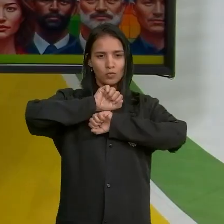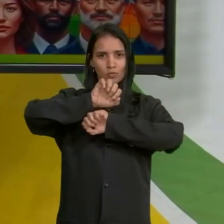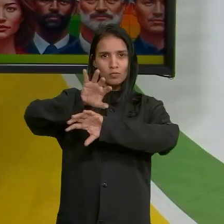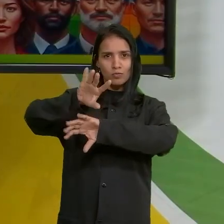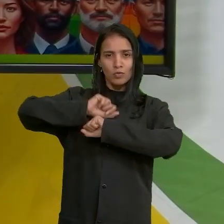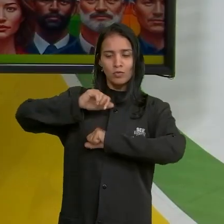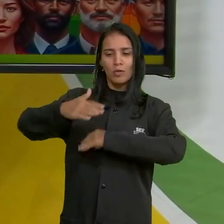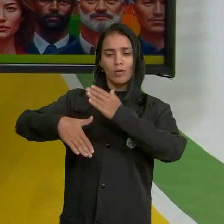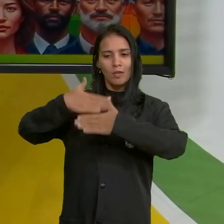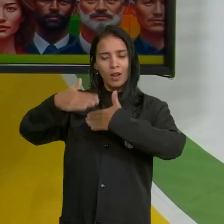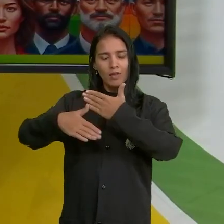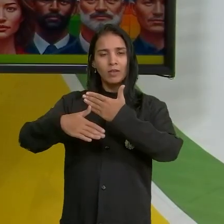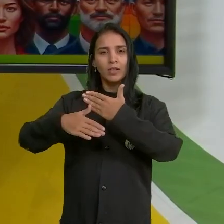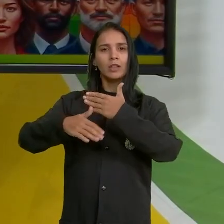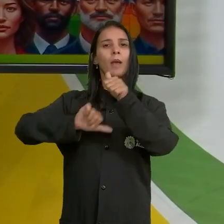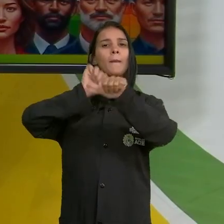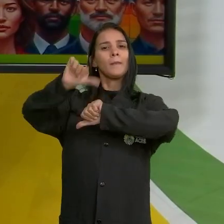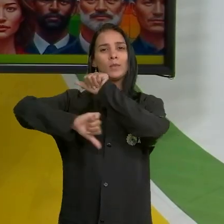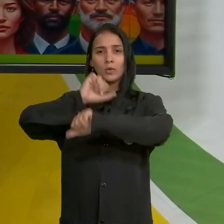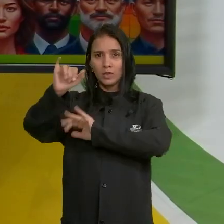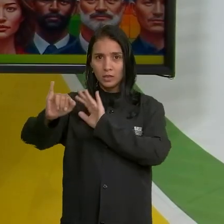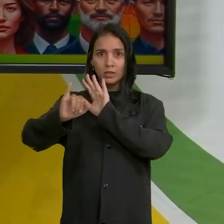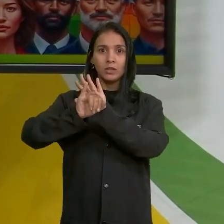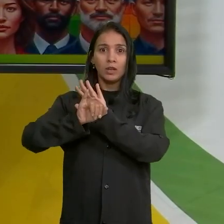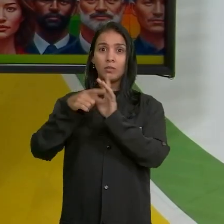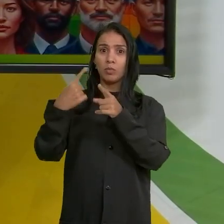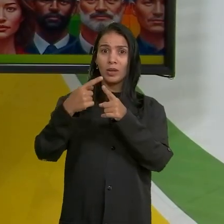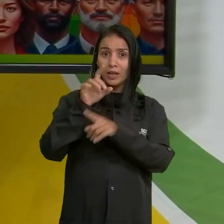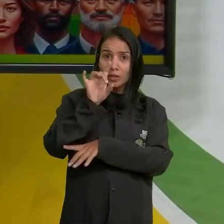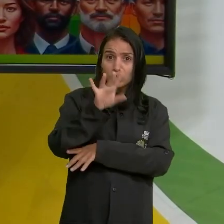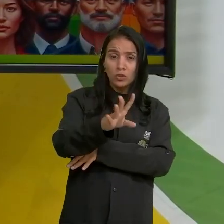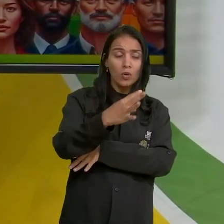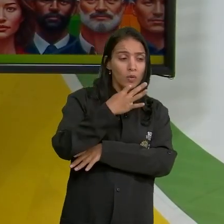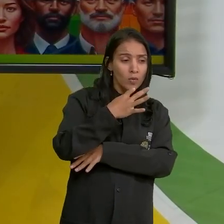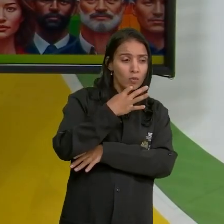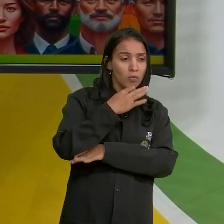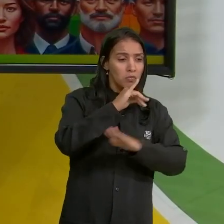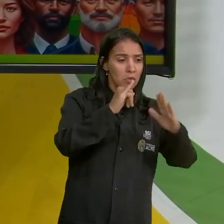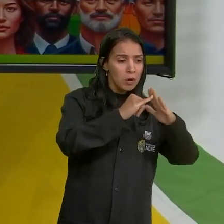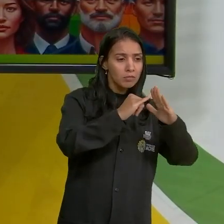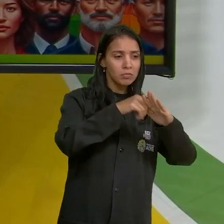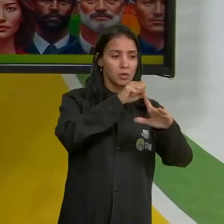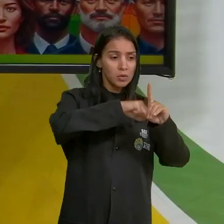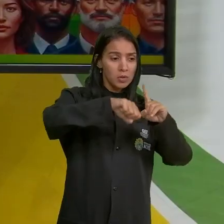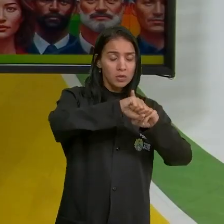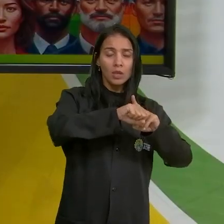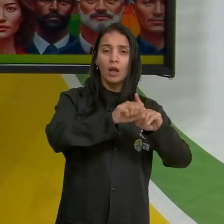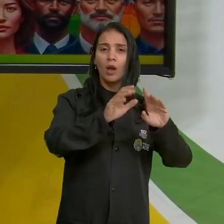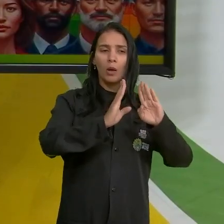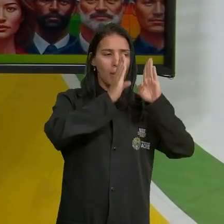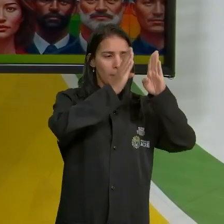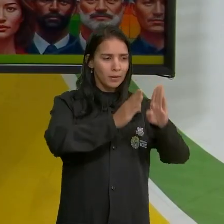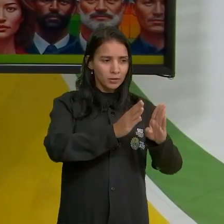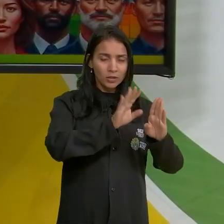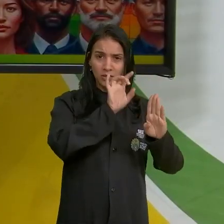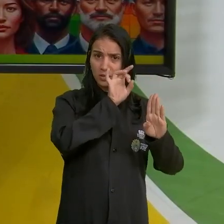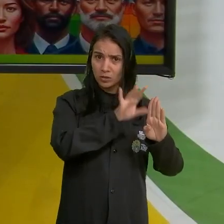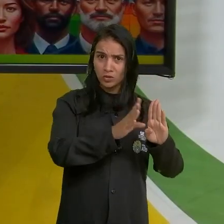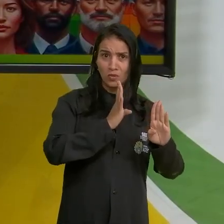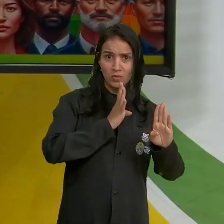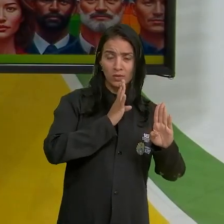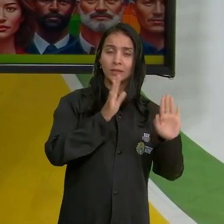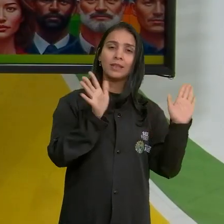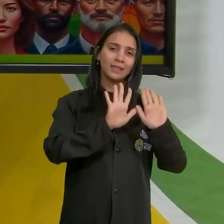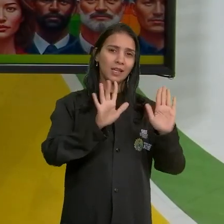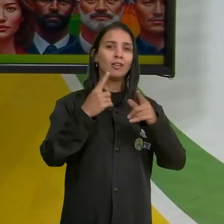só, digamos assim, conhecendo as instituições sociais e todos os seus padrões, mas à medida também